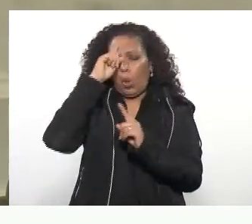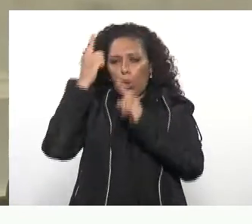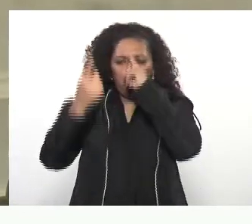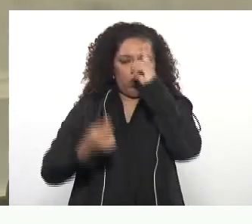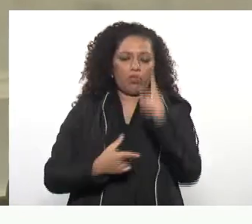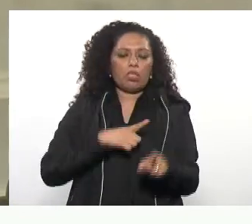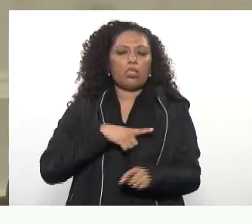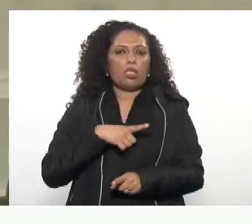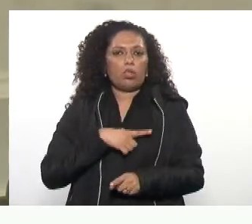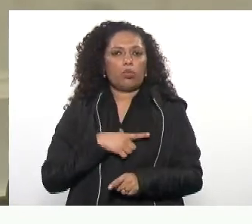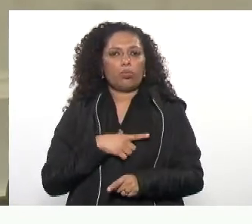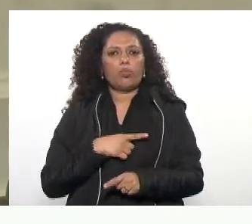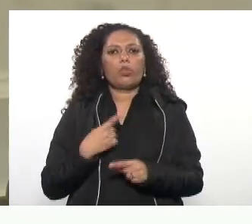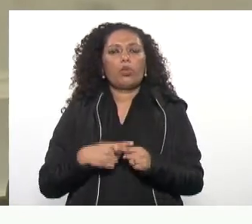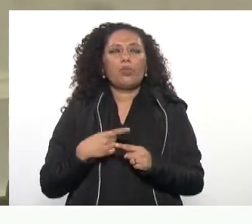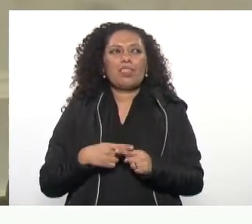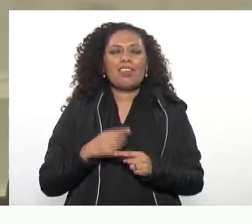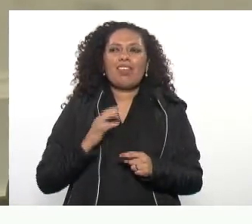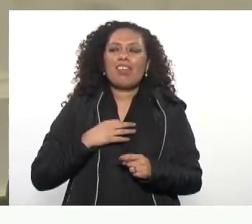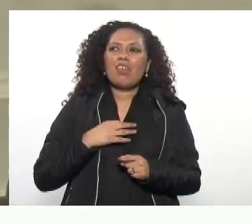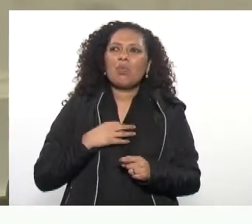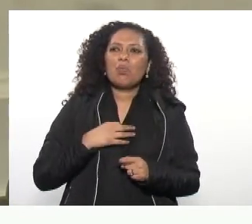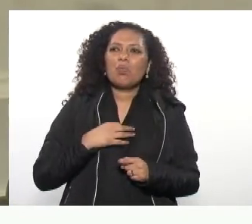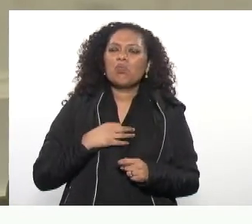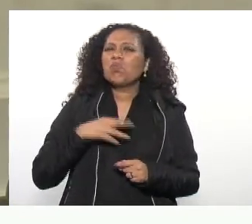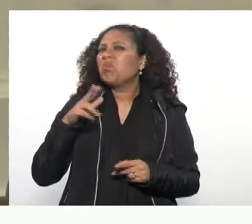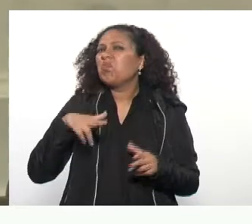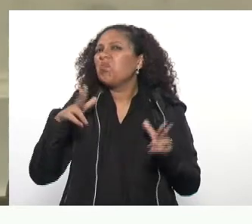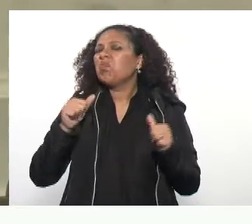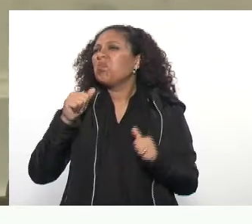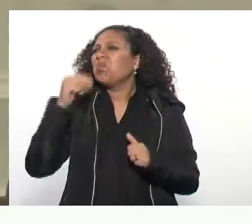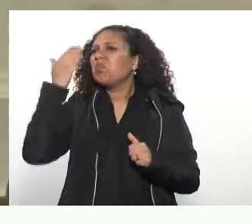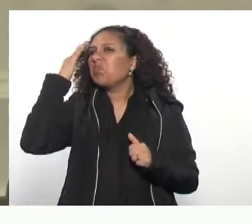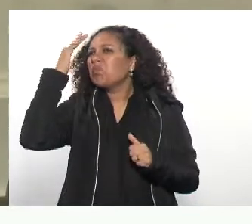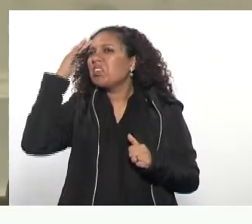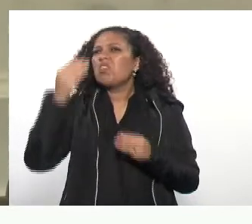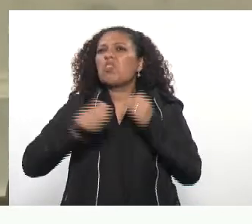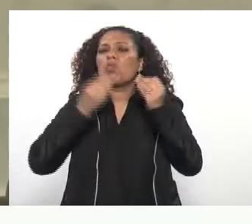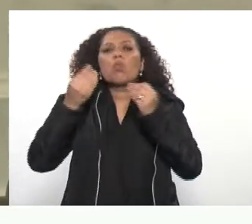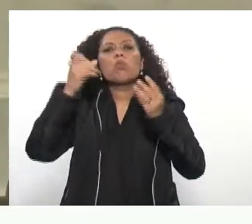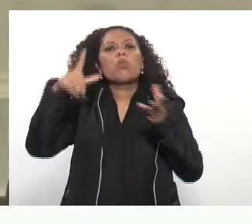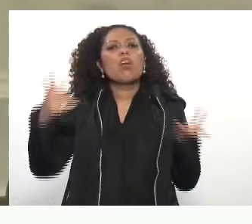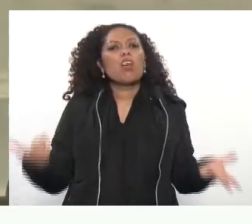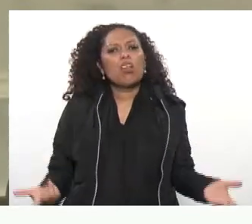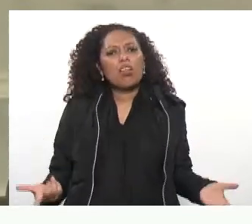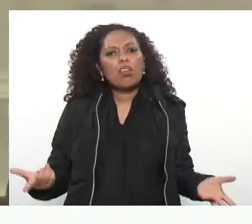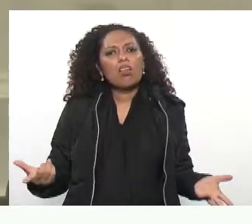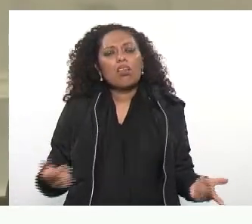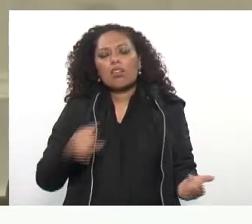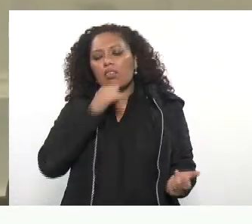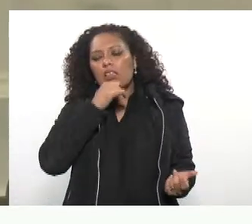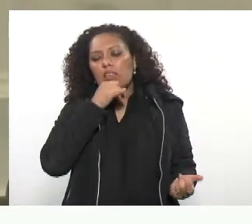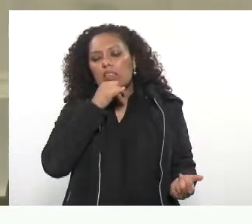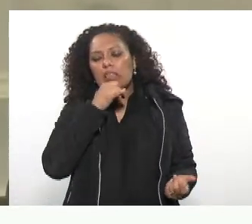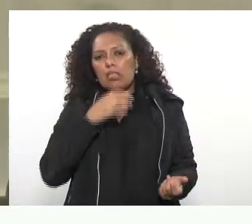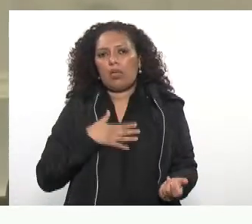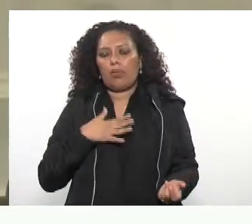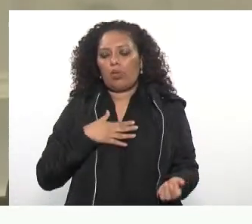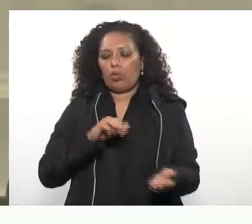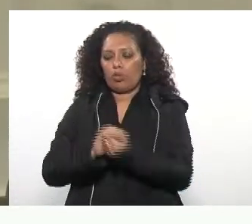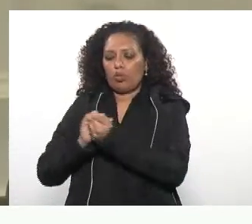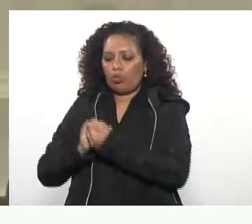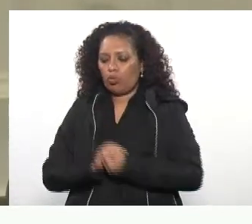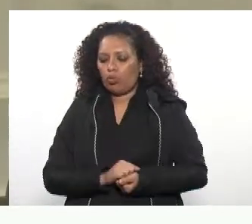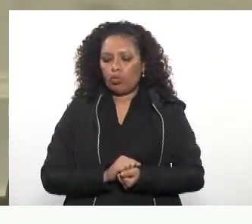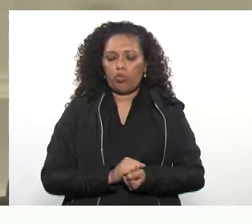porque, honestamente, até hoje eu não entendi como funciona. Eu, por exemplo,